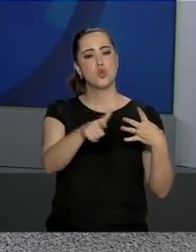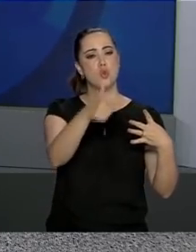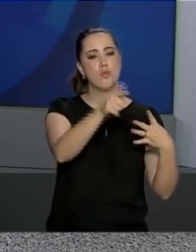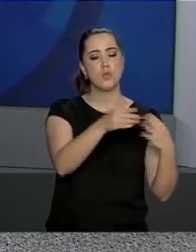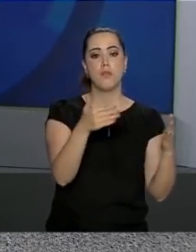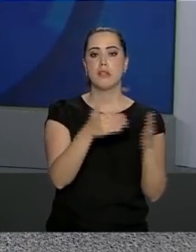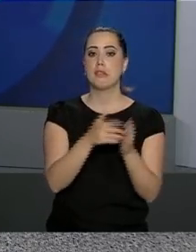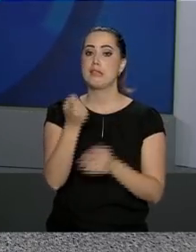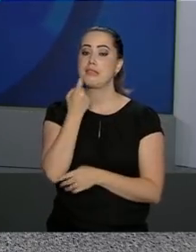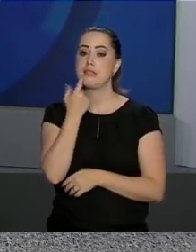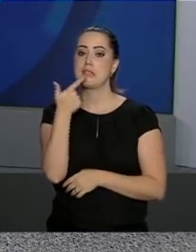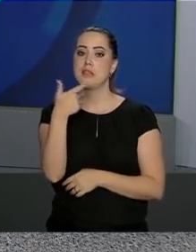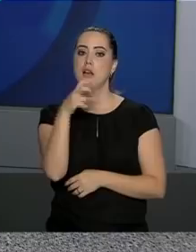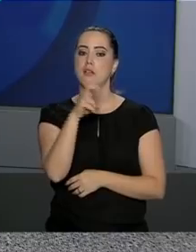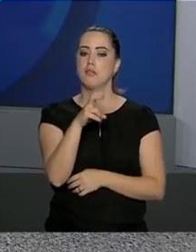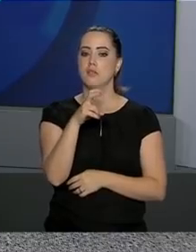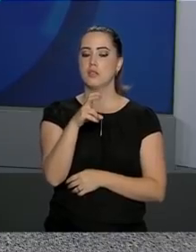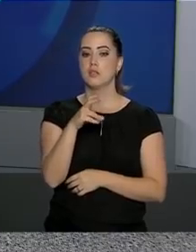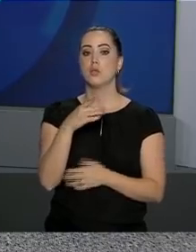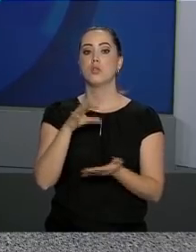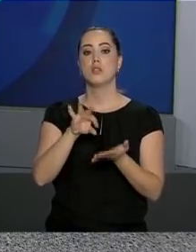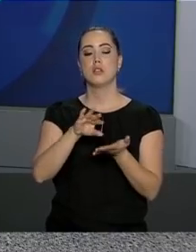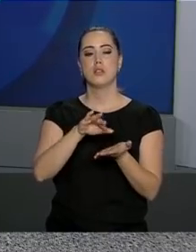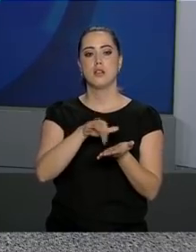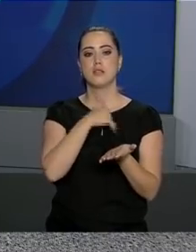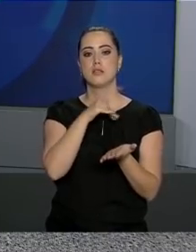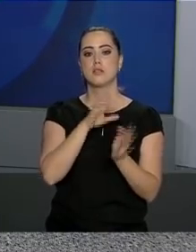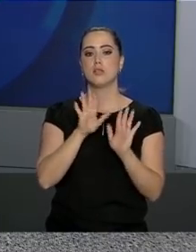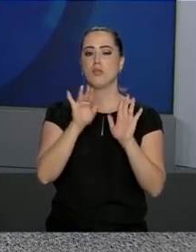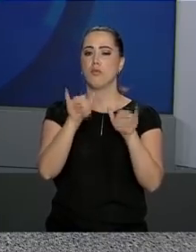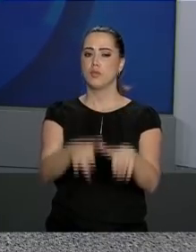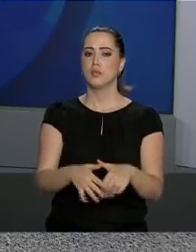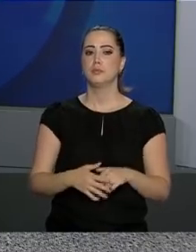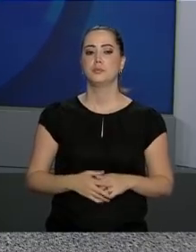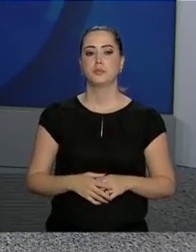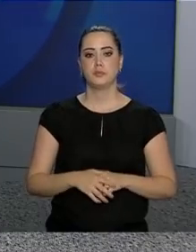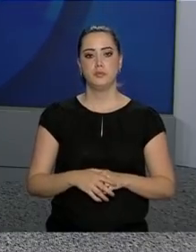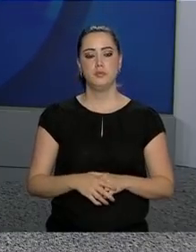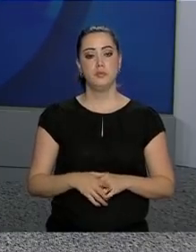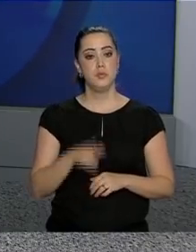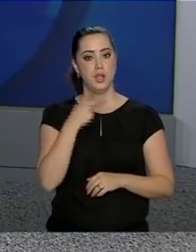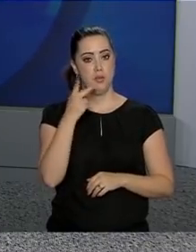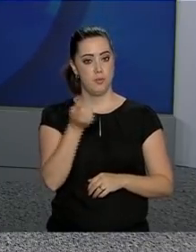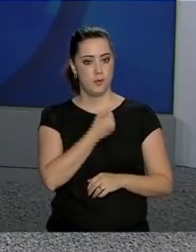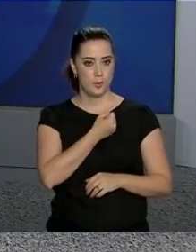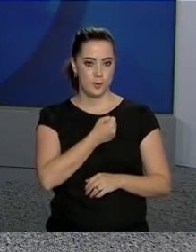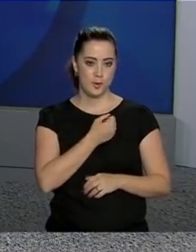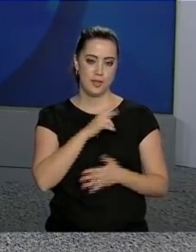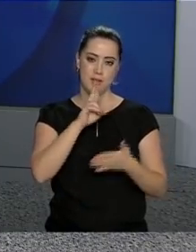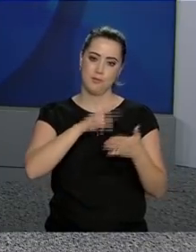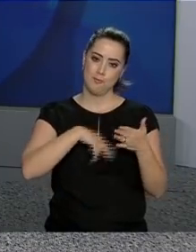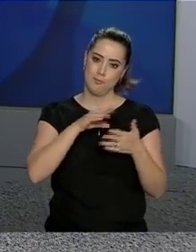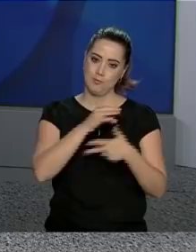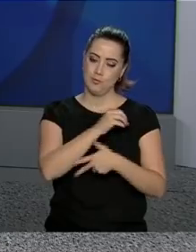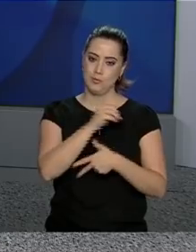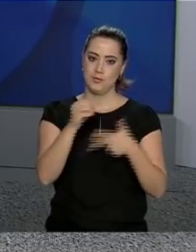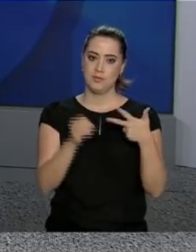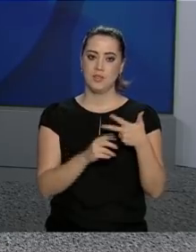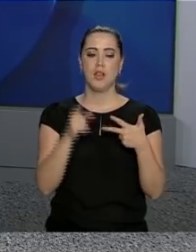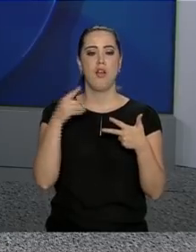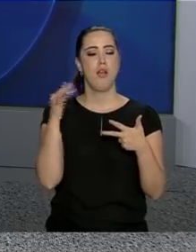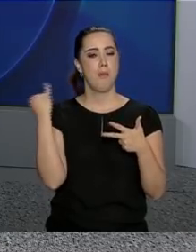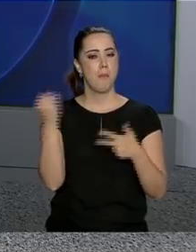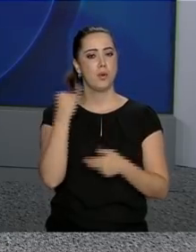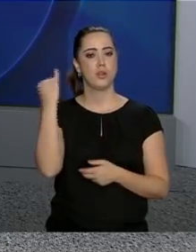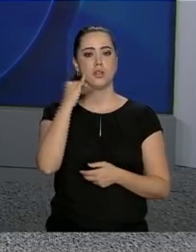essa sexta-feira, dia 25, quando as inscrições serão encerradas. E por falar em nota, a da redação do Enem